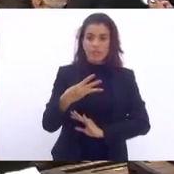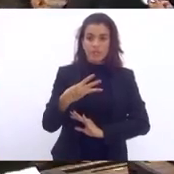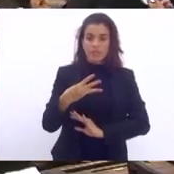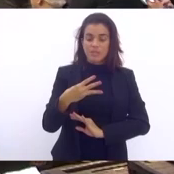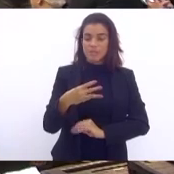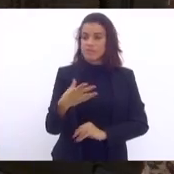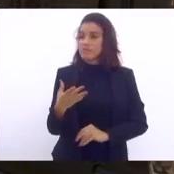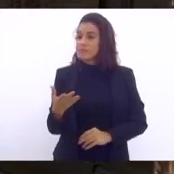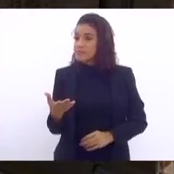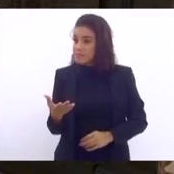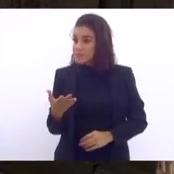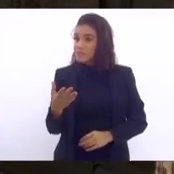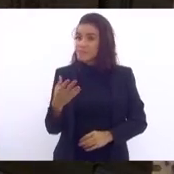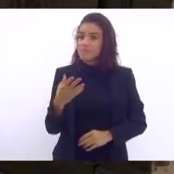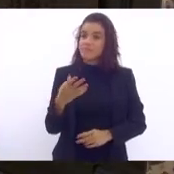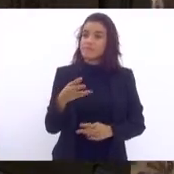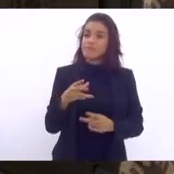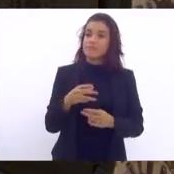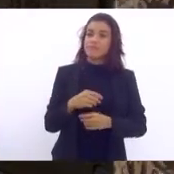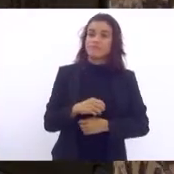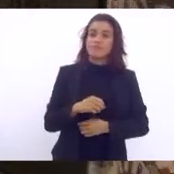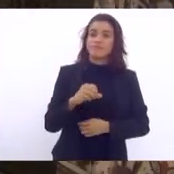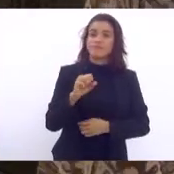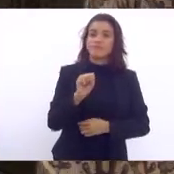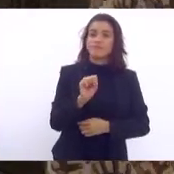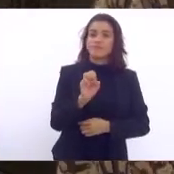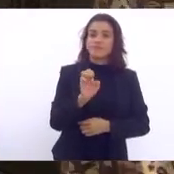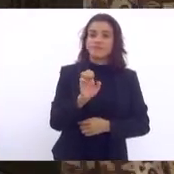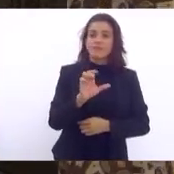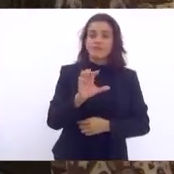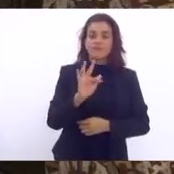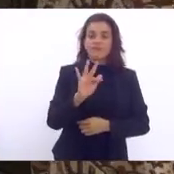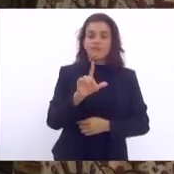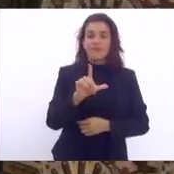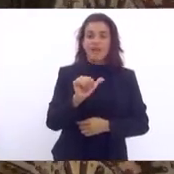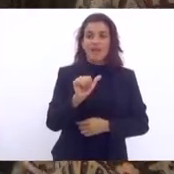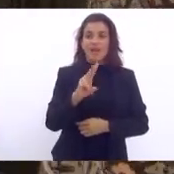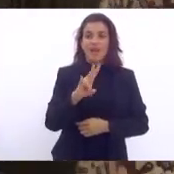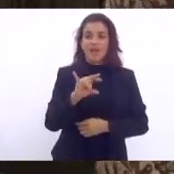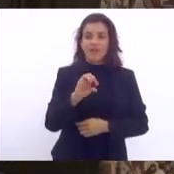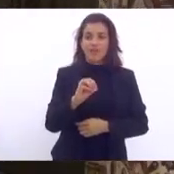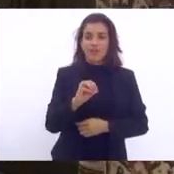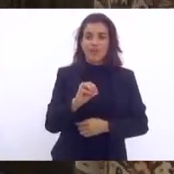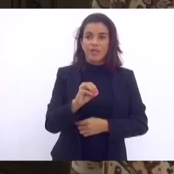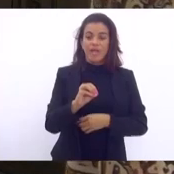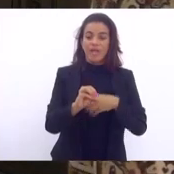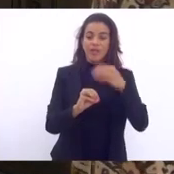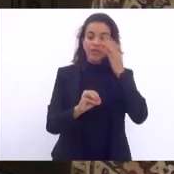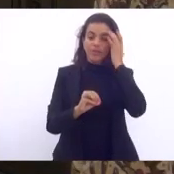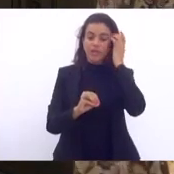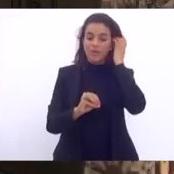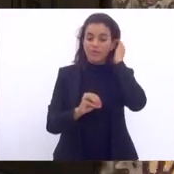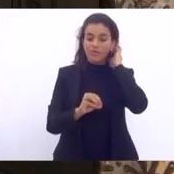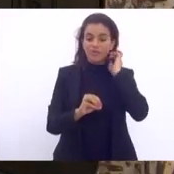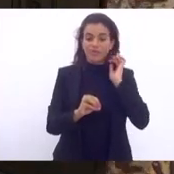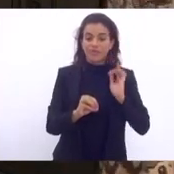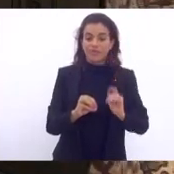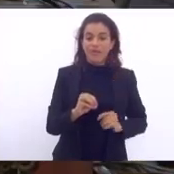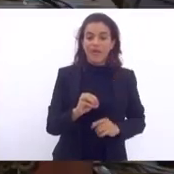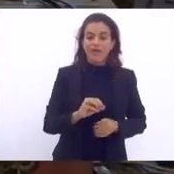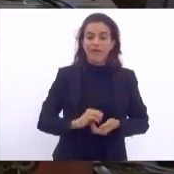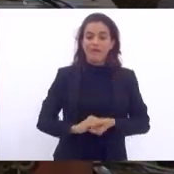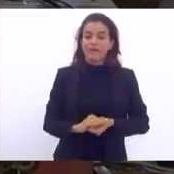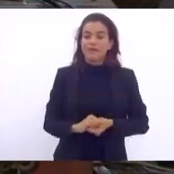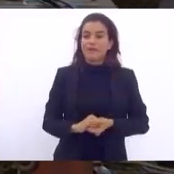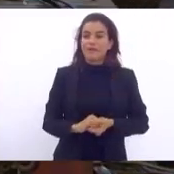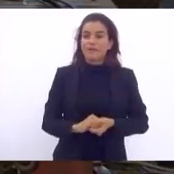favor. Presidente, desculpa, a Vossa Excelência começou a cantar. Sem problema nenhum, da maneira que os senhores falaram... A gente está aqui negociando... Interrompi a corrida